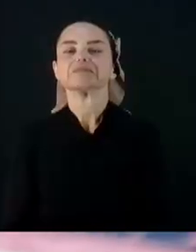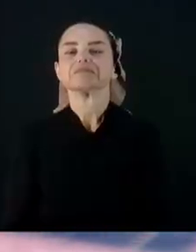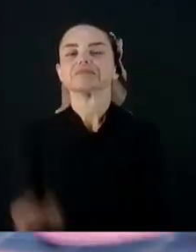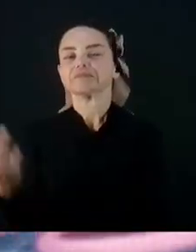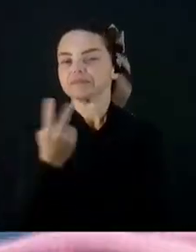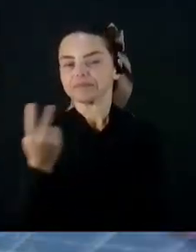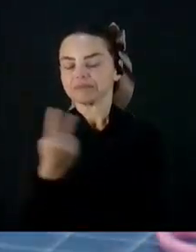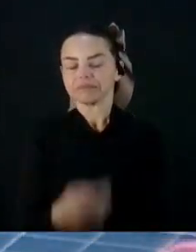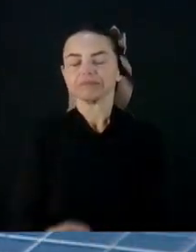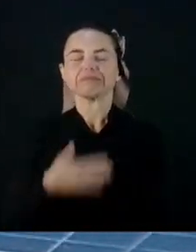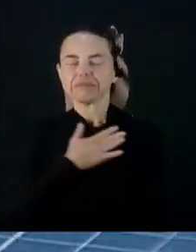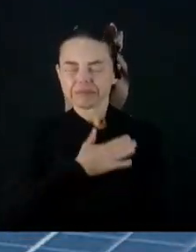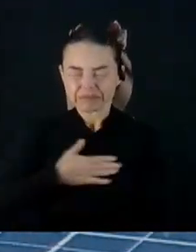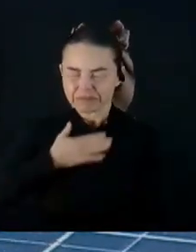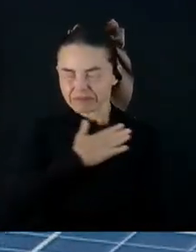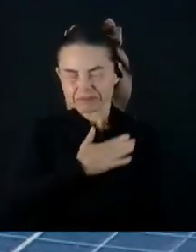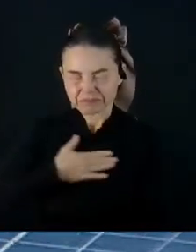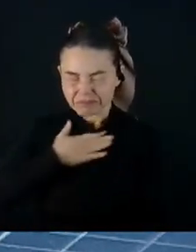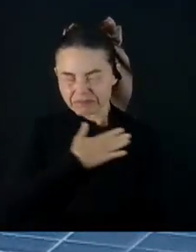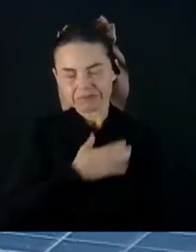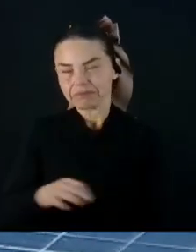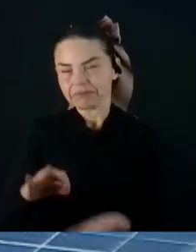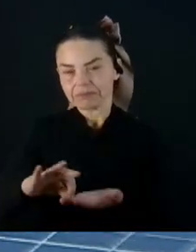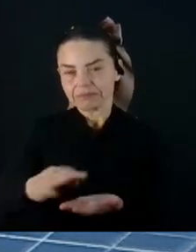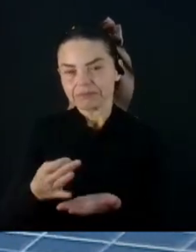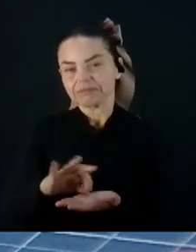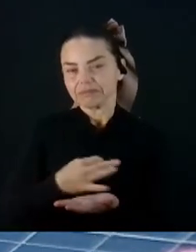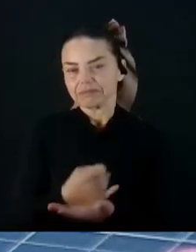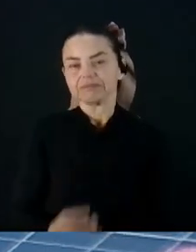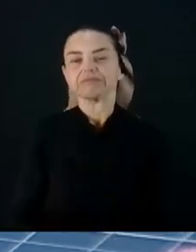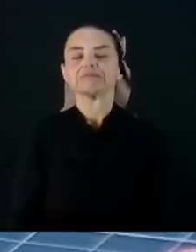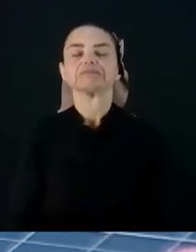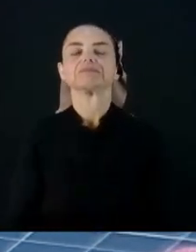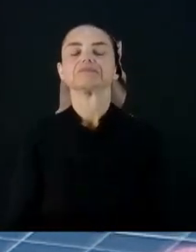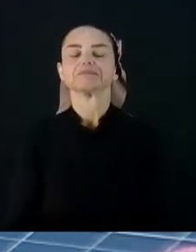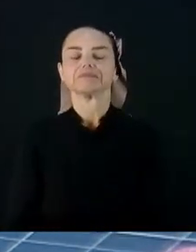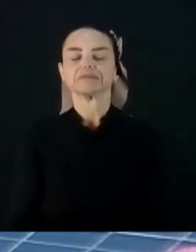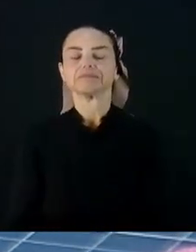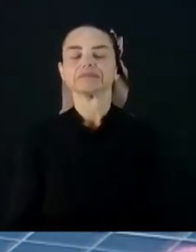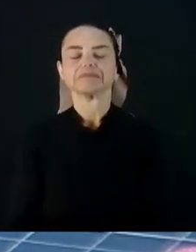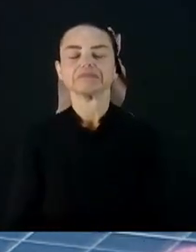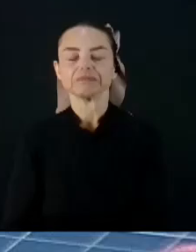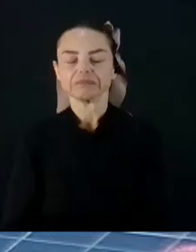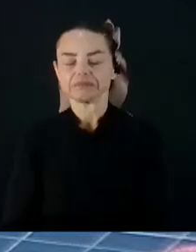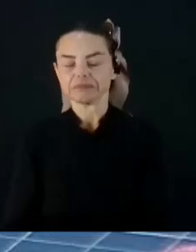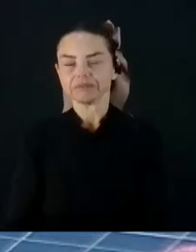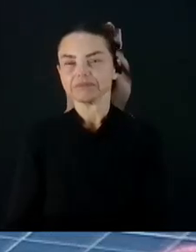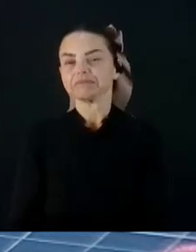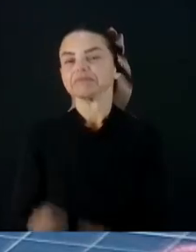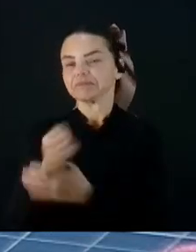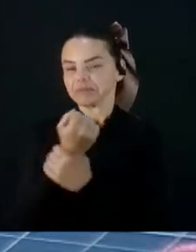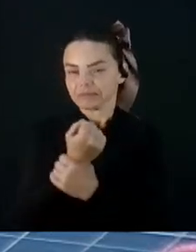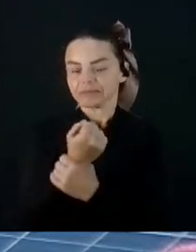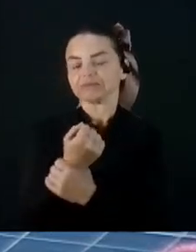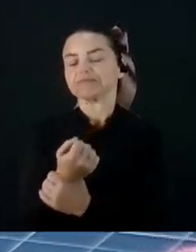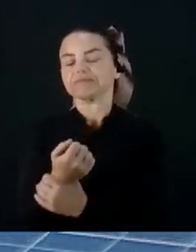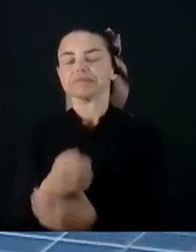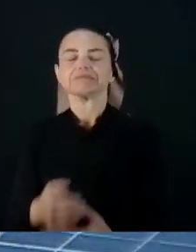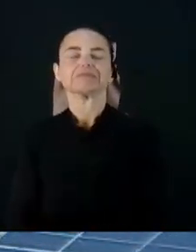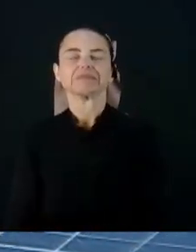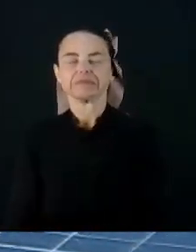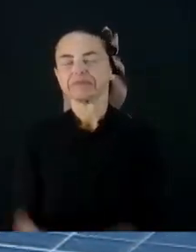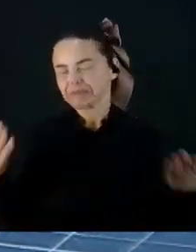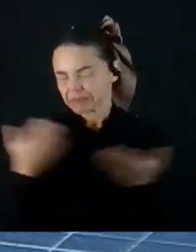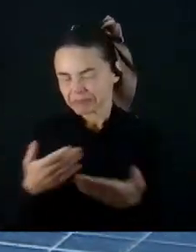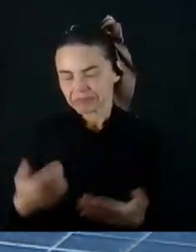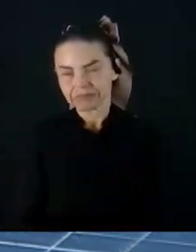gosto de usar bastante alfinete, tá? Uma forma de segurança. Ajuda também. muito, gente. E agora a gente vai passar